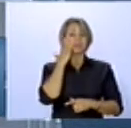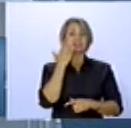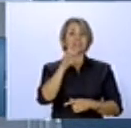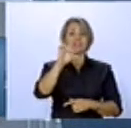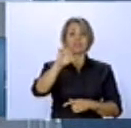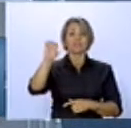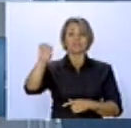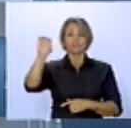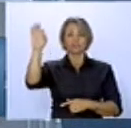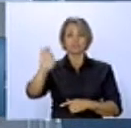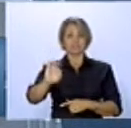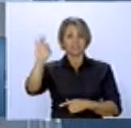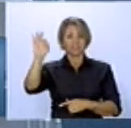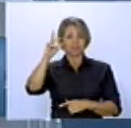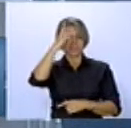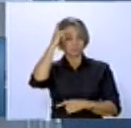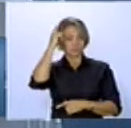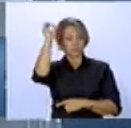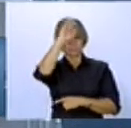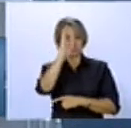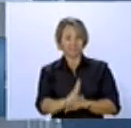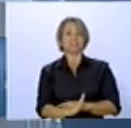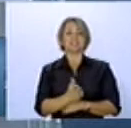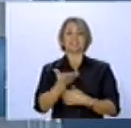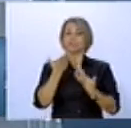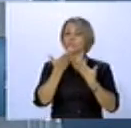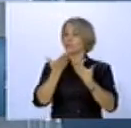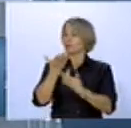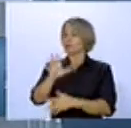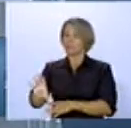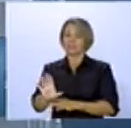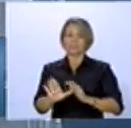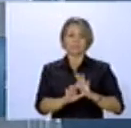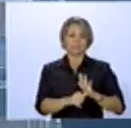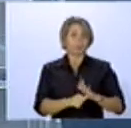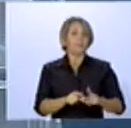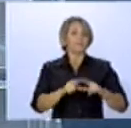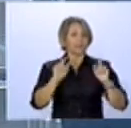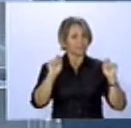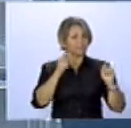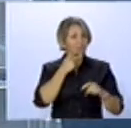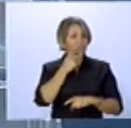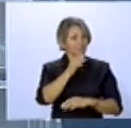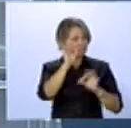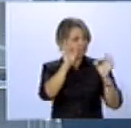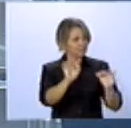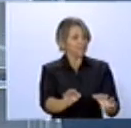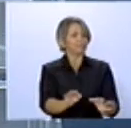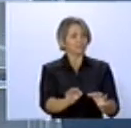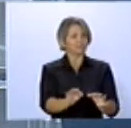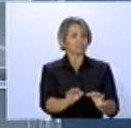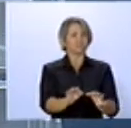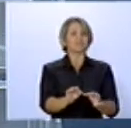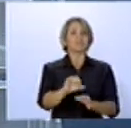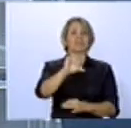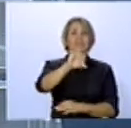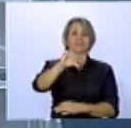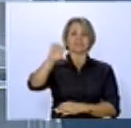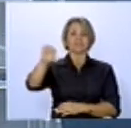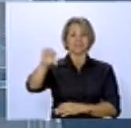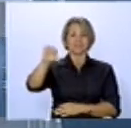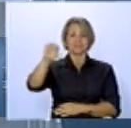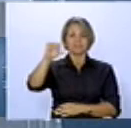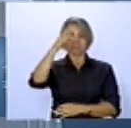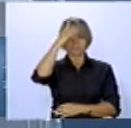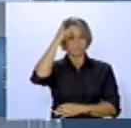contra corrupção mas infelizmente também podemos afirmar com absoluta convicção que 99% dos